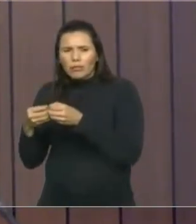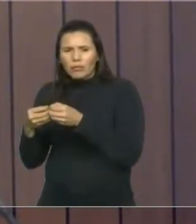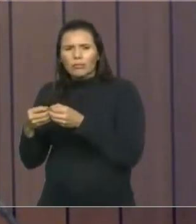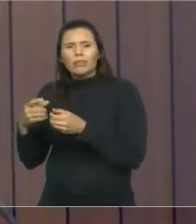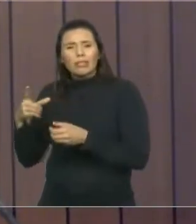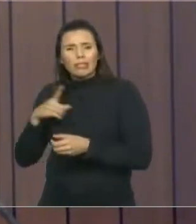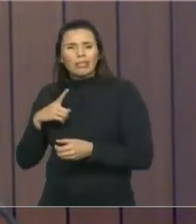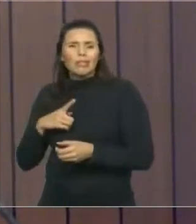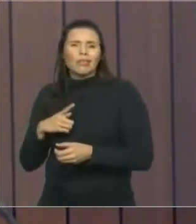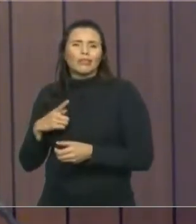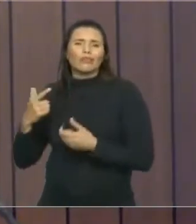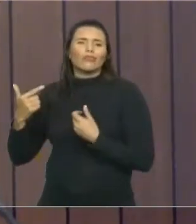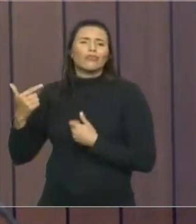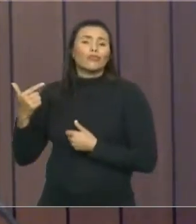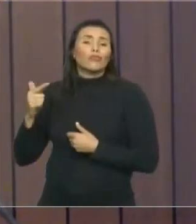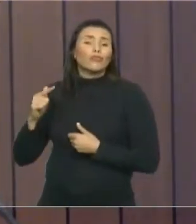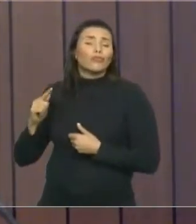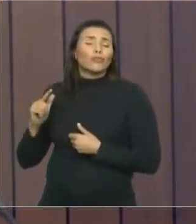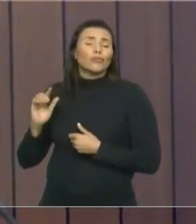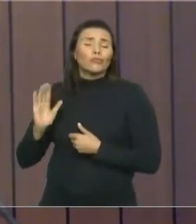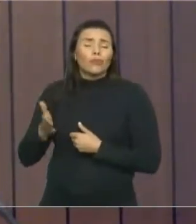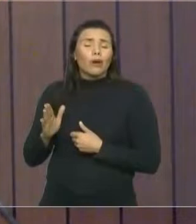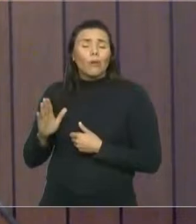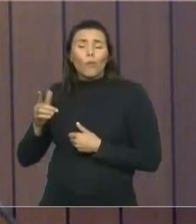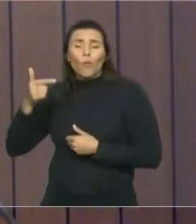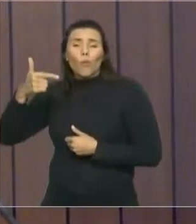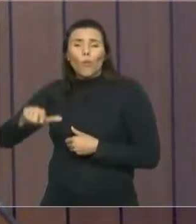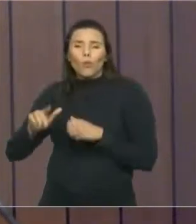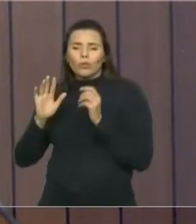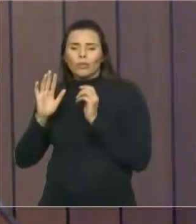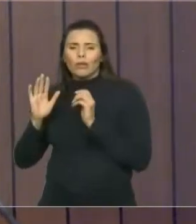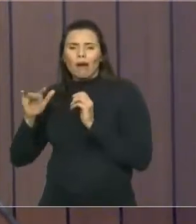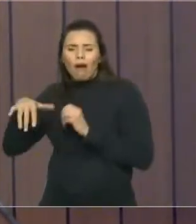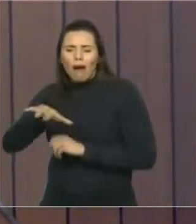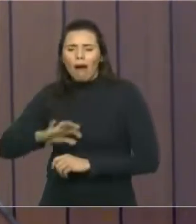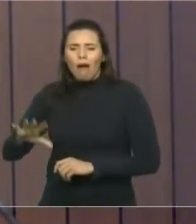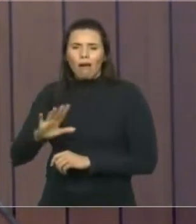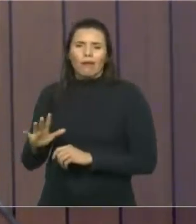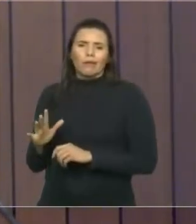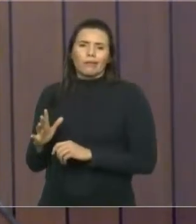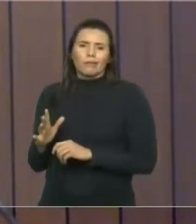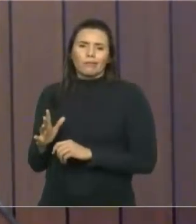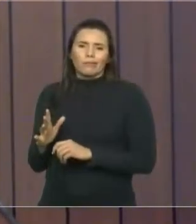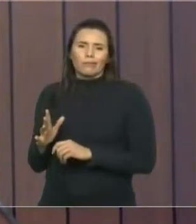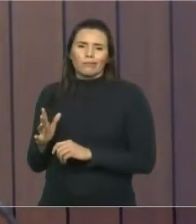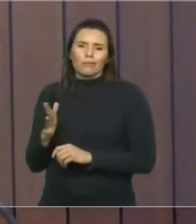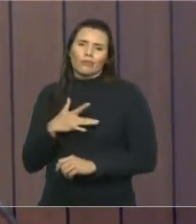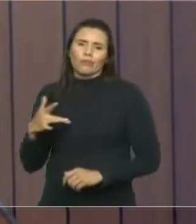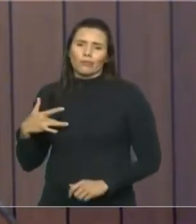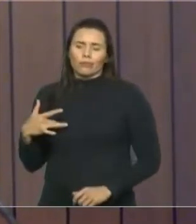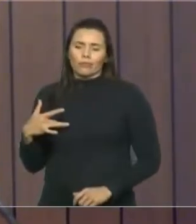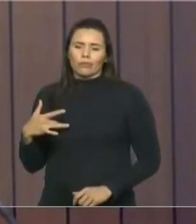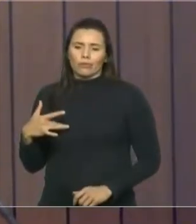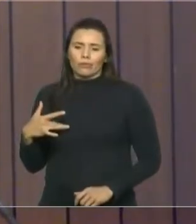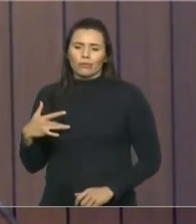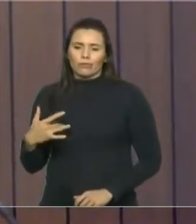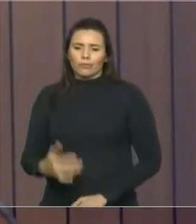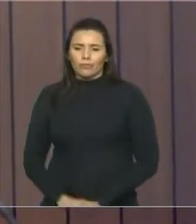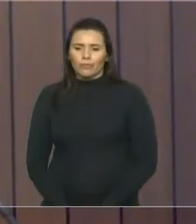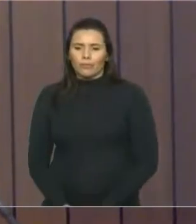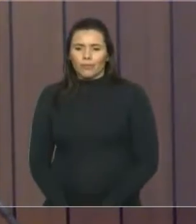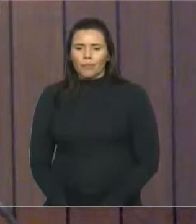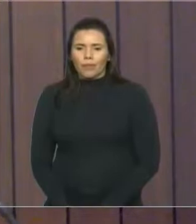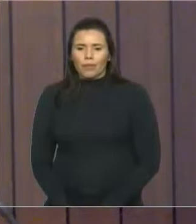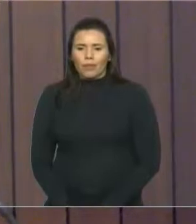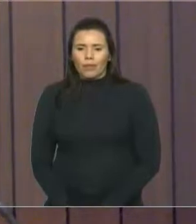gente vai ver que o Maranhão é pontilhado de hospitais de norte a sul. Mas qual é o problema? A baixa resolutividade